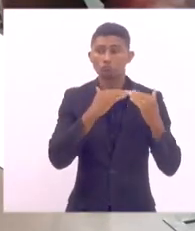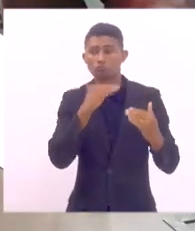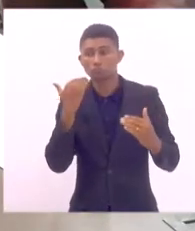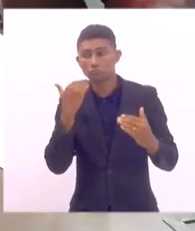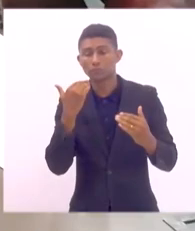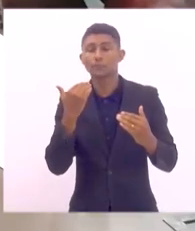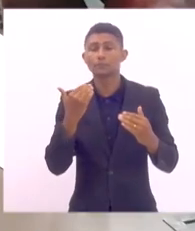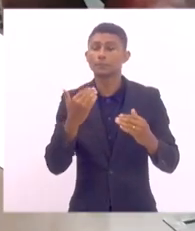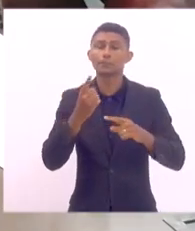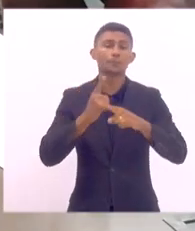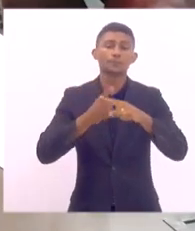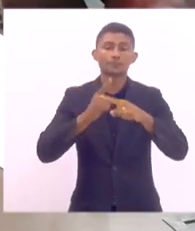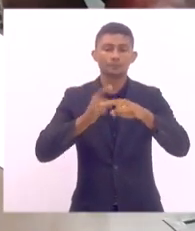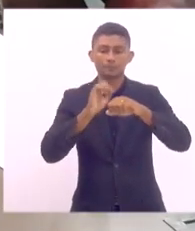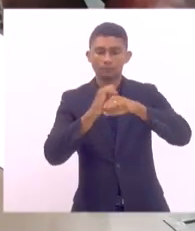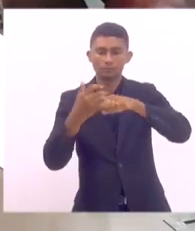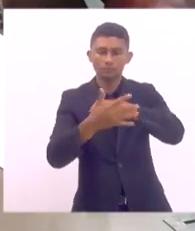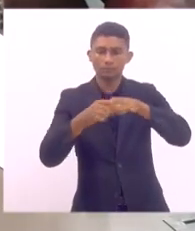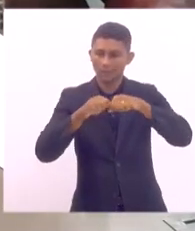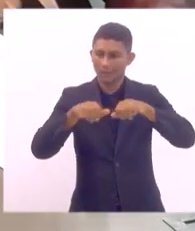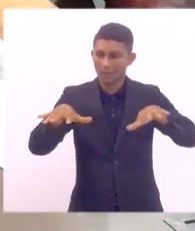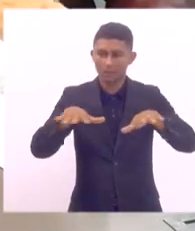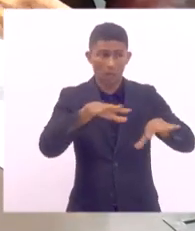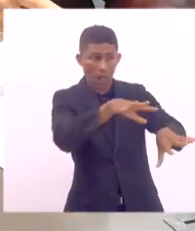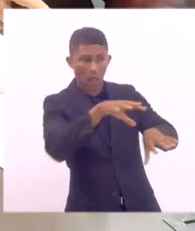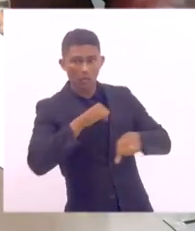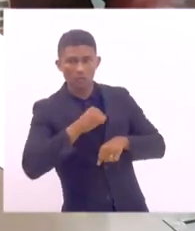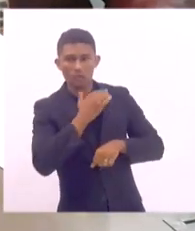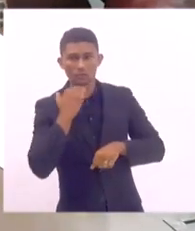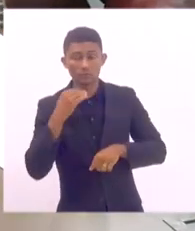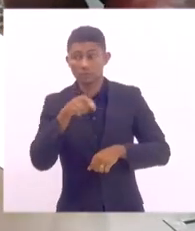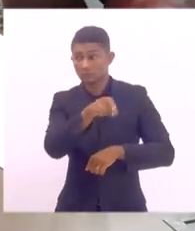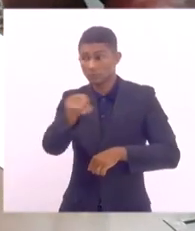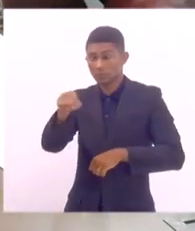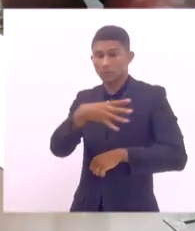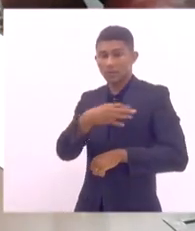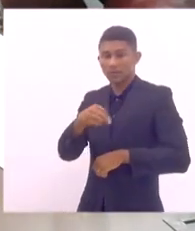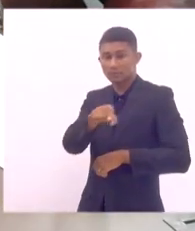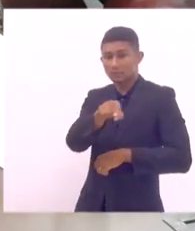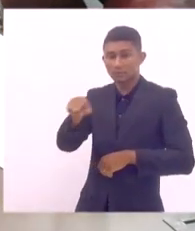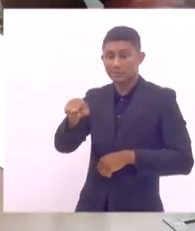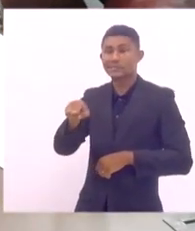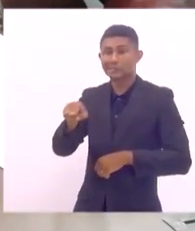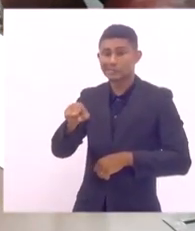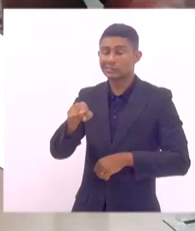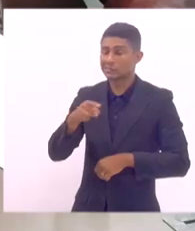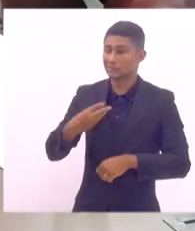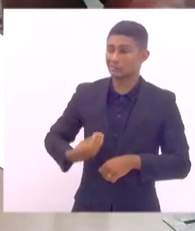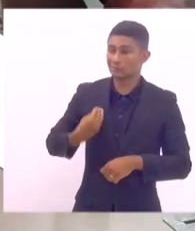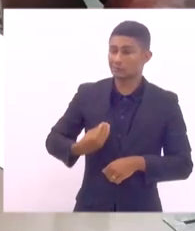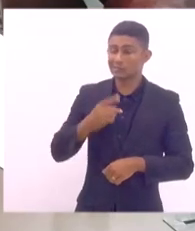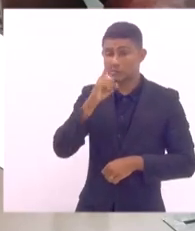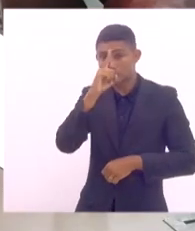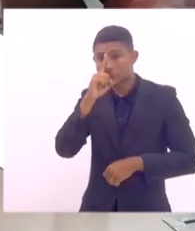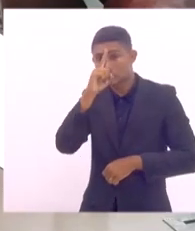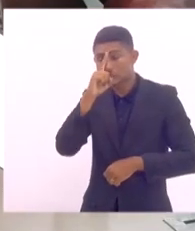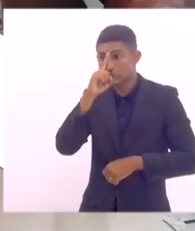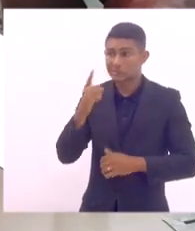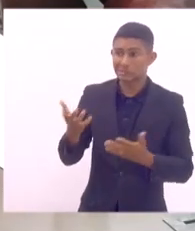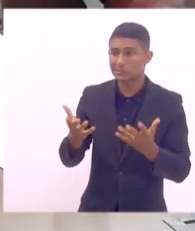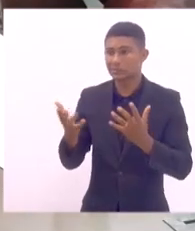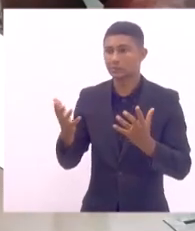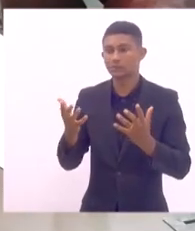em decorrência da pandemia da Covid, que esteja em situação de vulnerabilidade, risco pessoal e social. Está no texto,